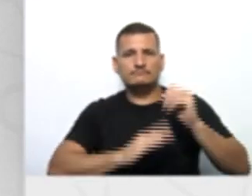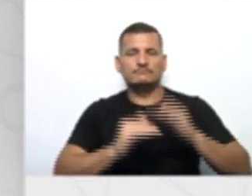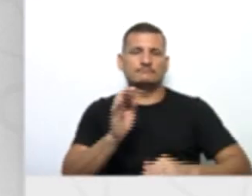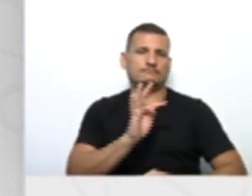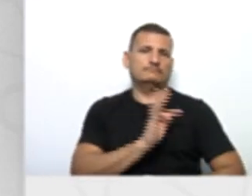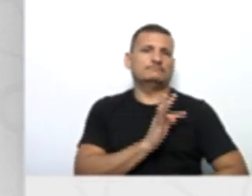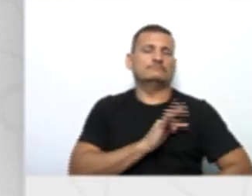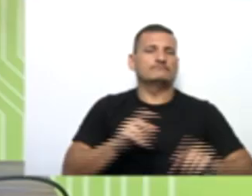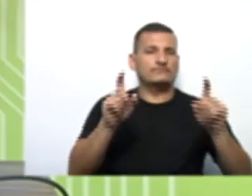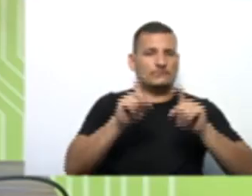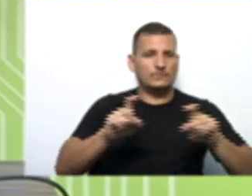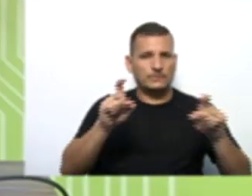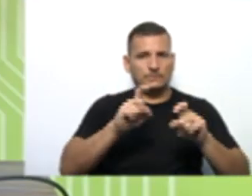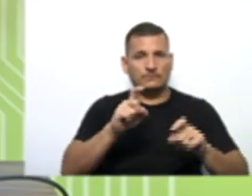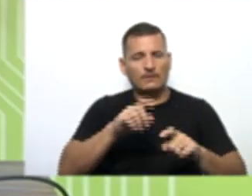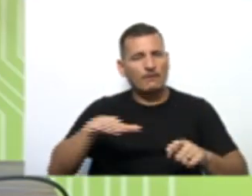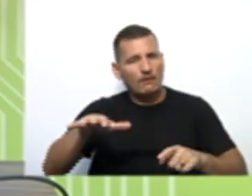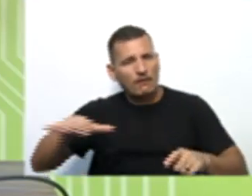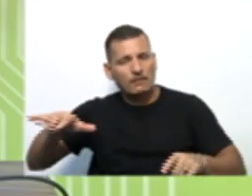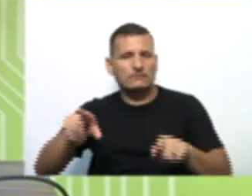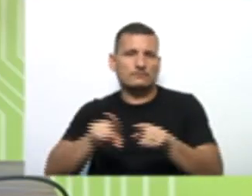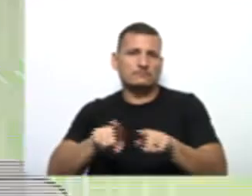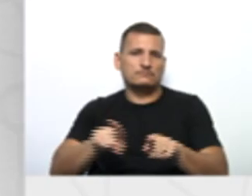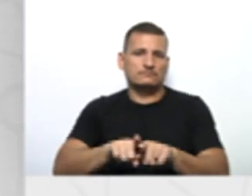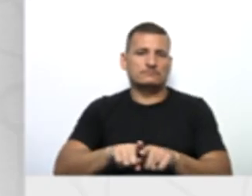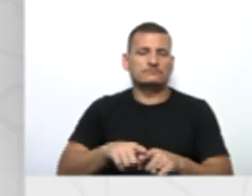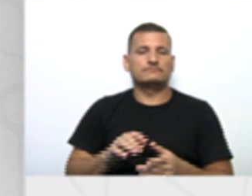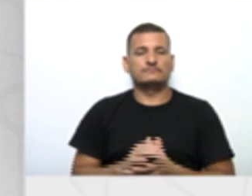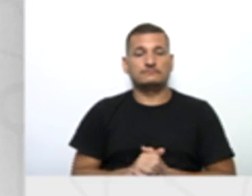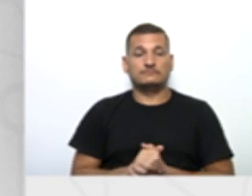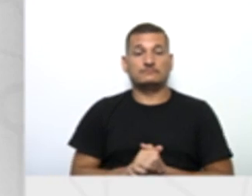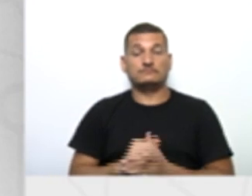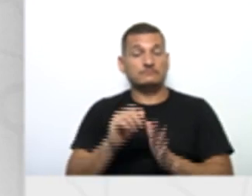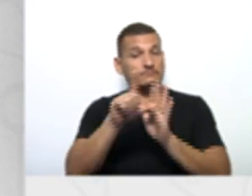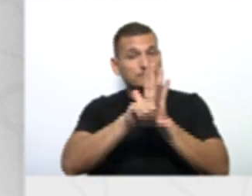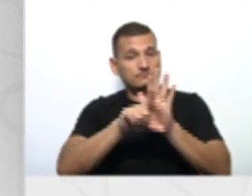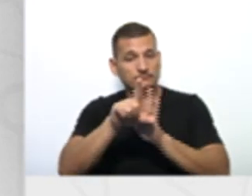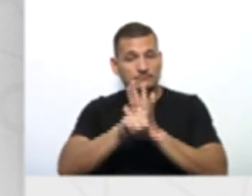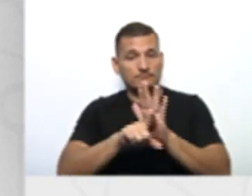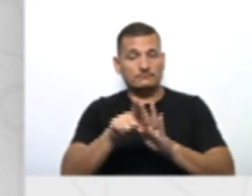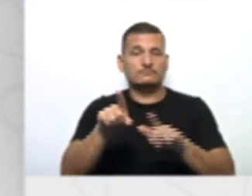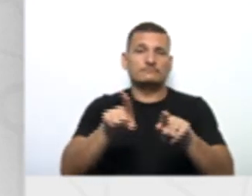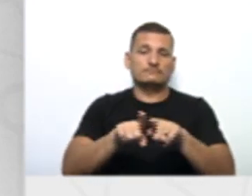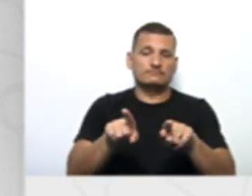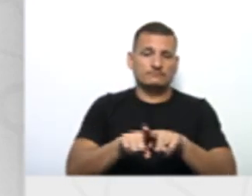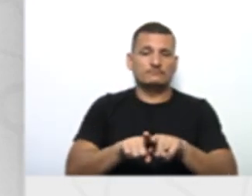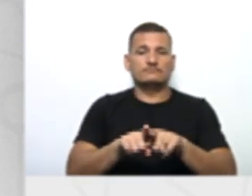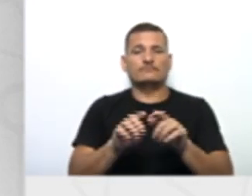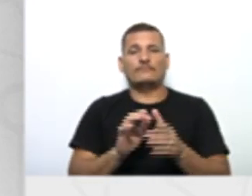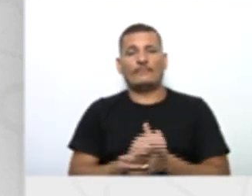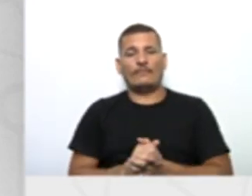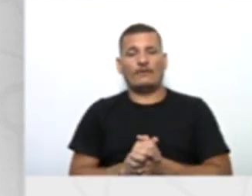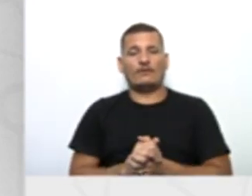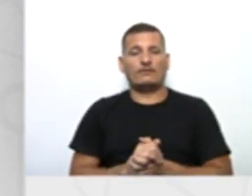áreas afins à informática. A legislação e a Sociedade Brasileira de